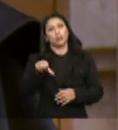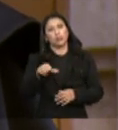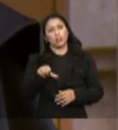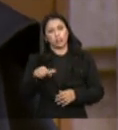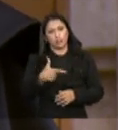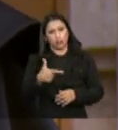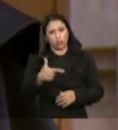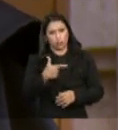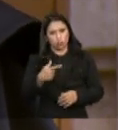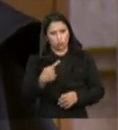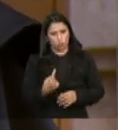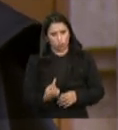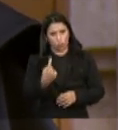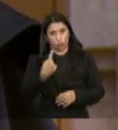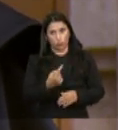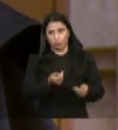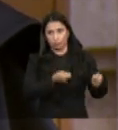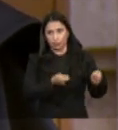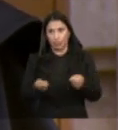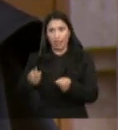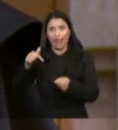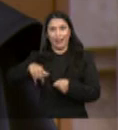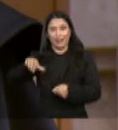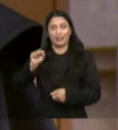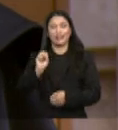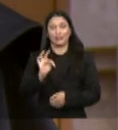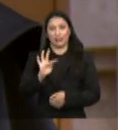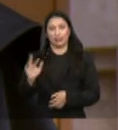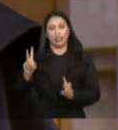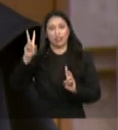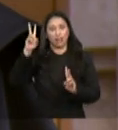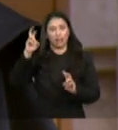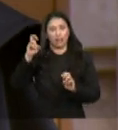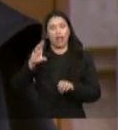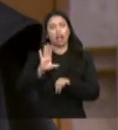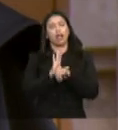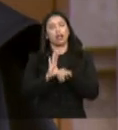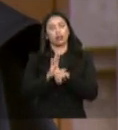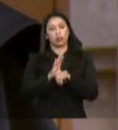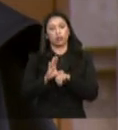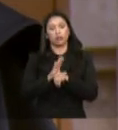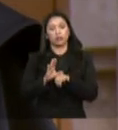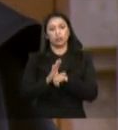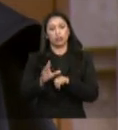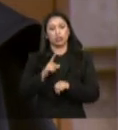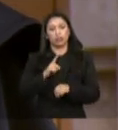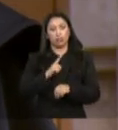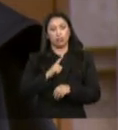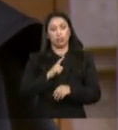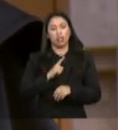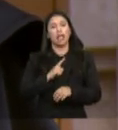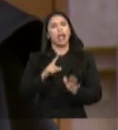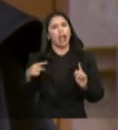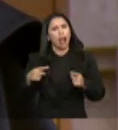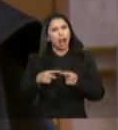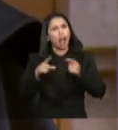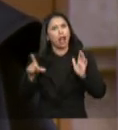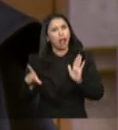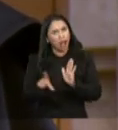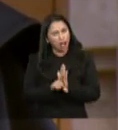perante Supremo Tribunal Federal aspas a Constituição em qualquer regime também é lei